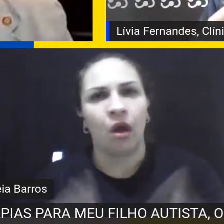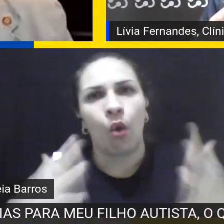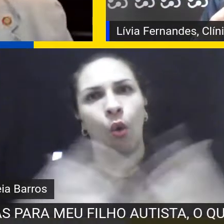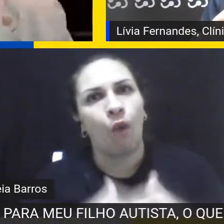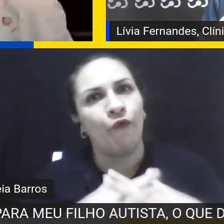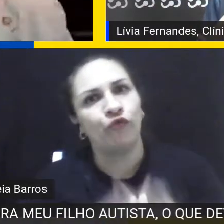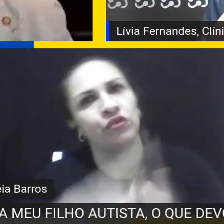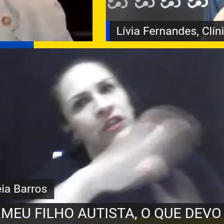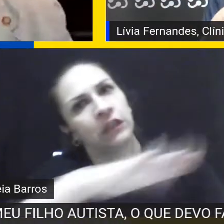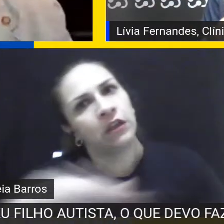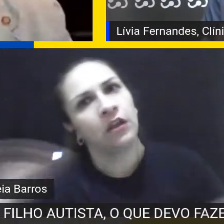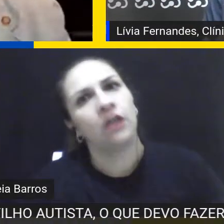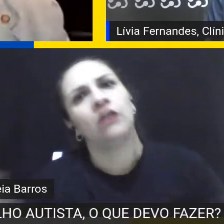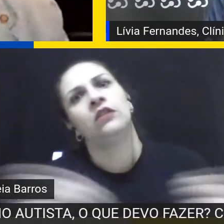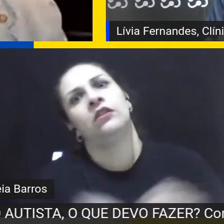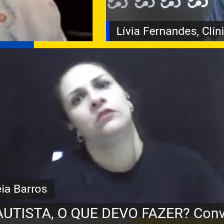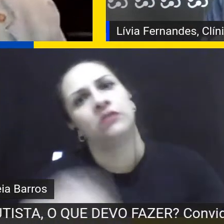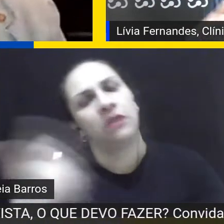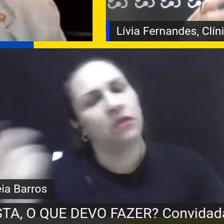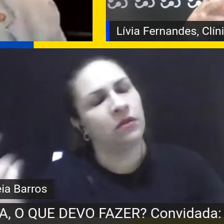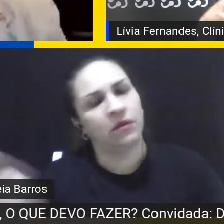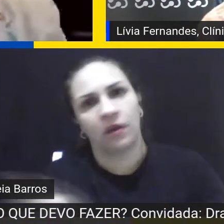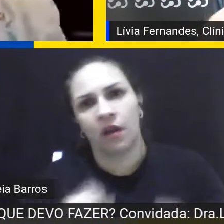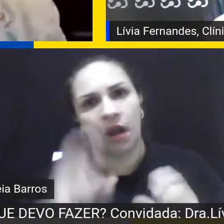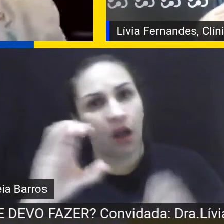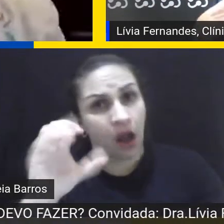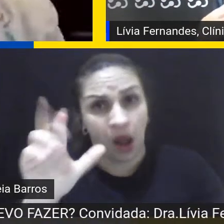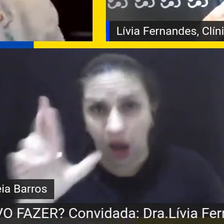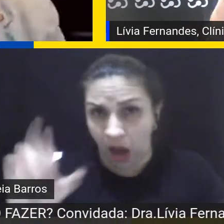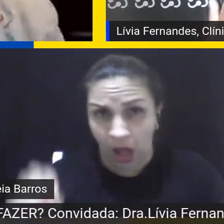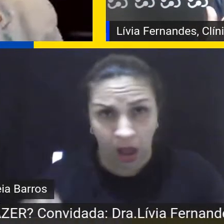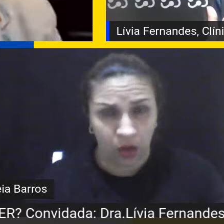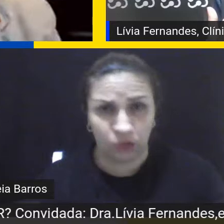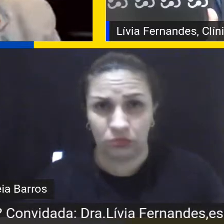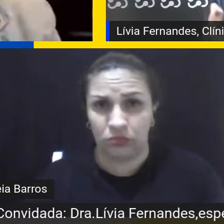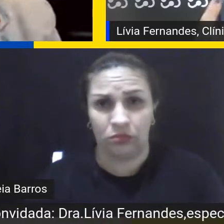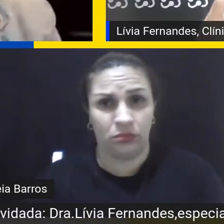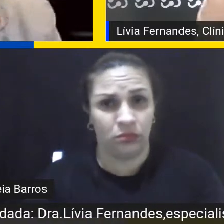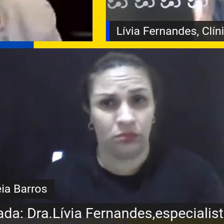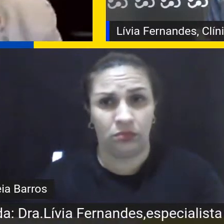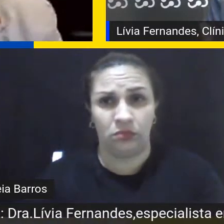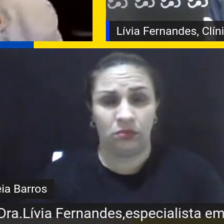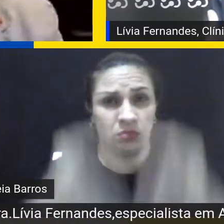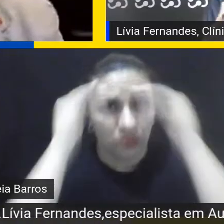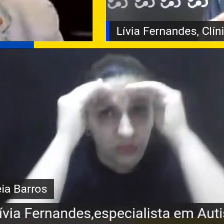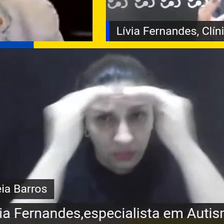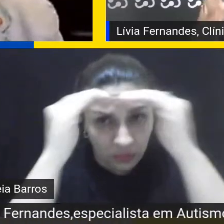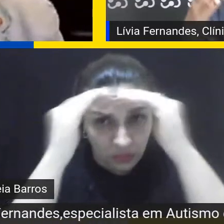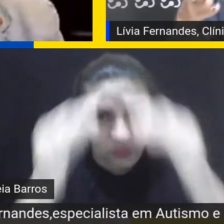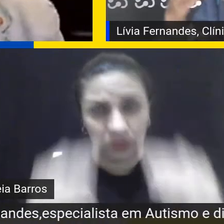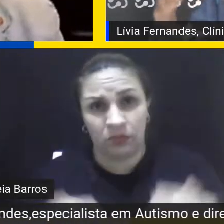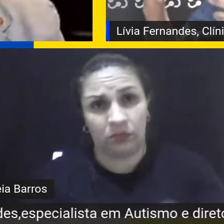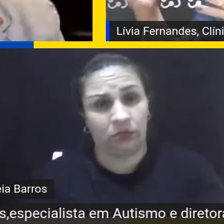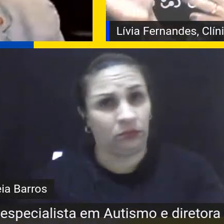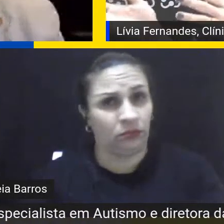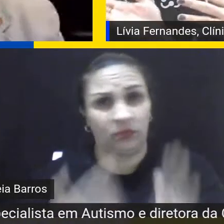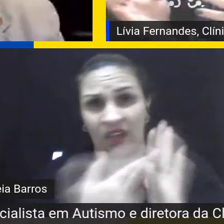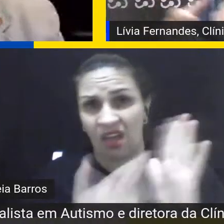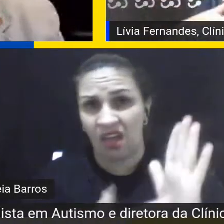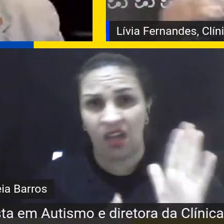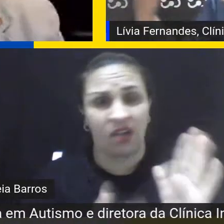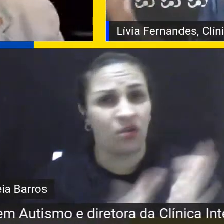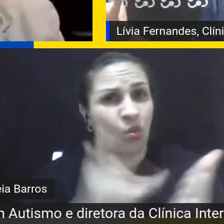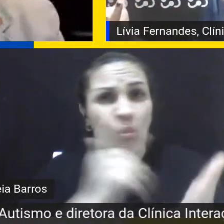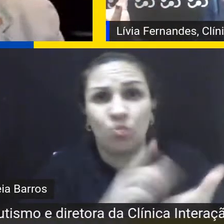uma confusãozinha na cabeça da criança, ela não consegue seguir exatamente o comando que o programa,